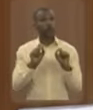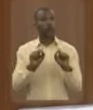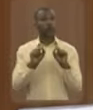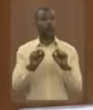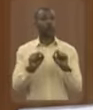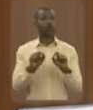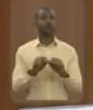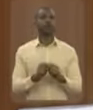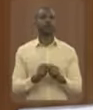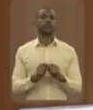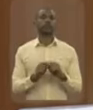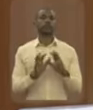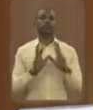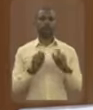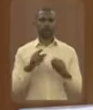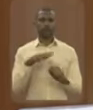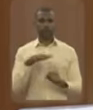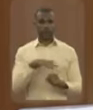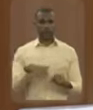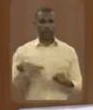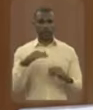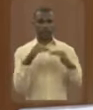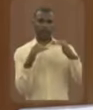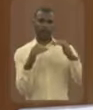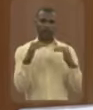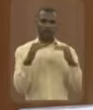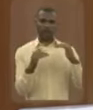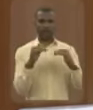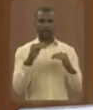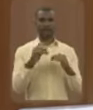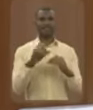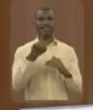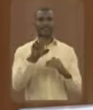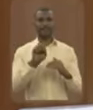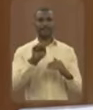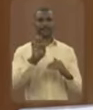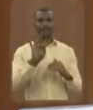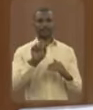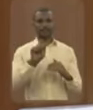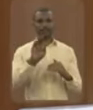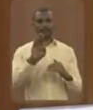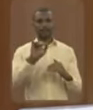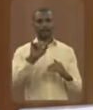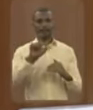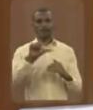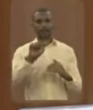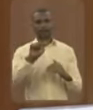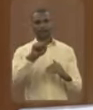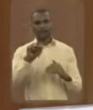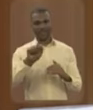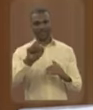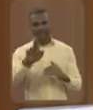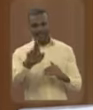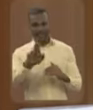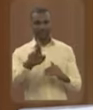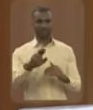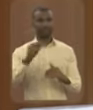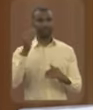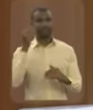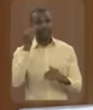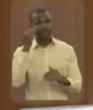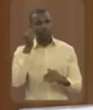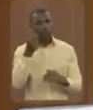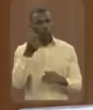desestabilização em toda a nossa cidade uma operação montada para que inclusive interrompesse nas